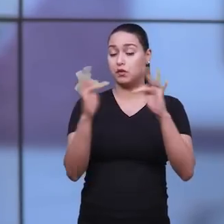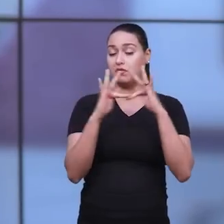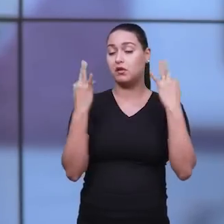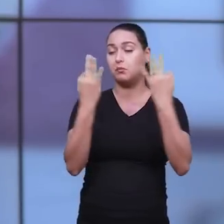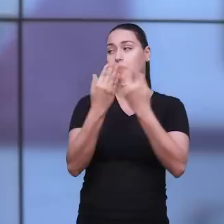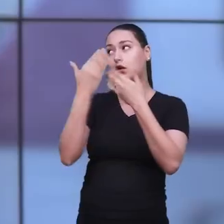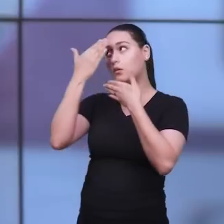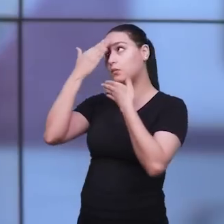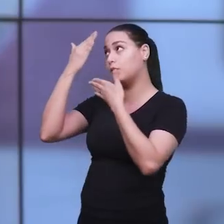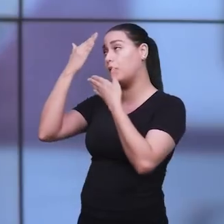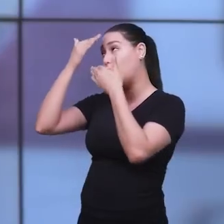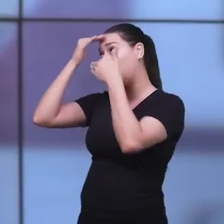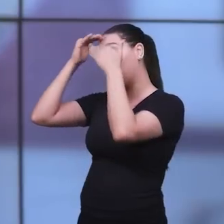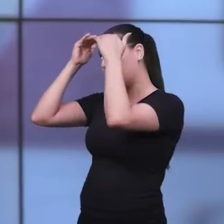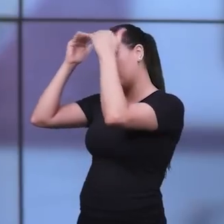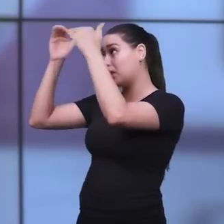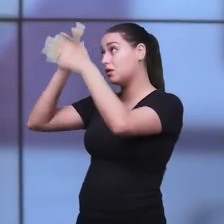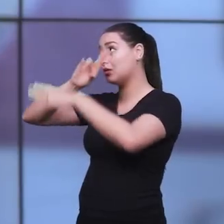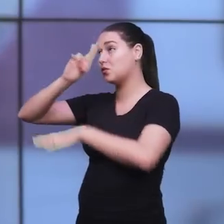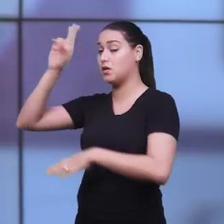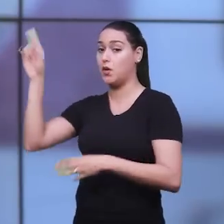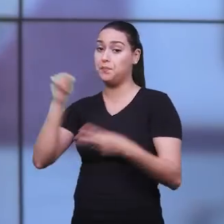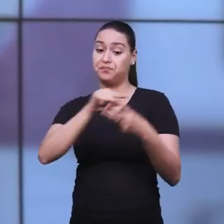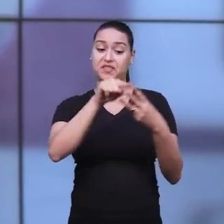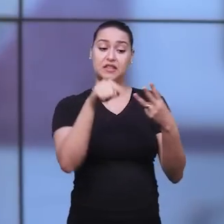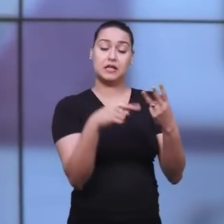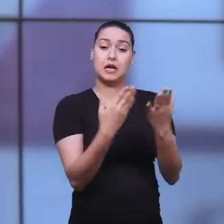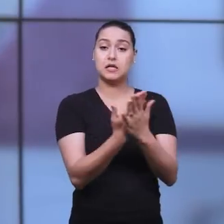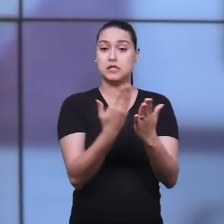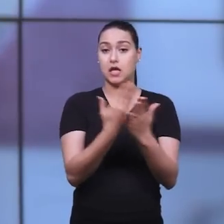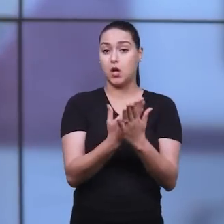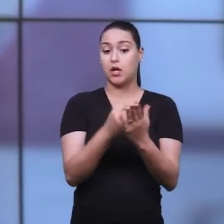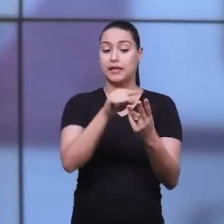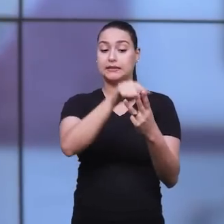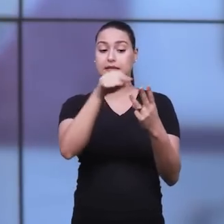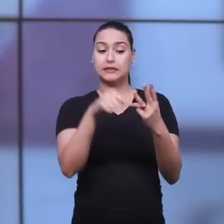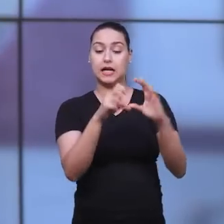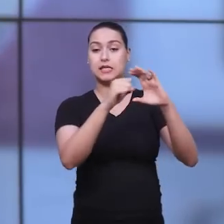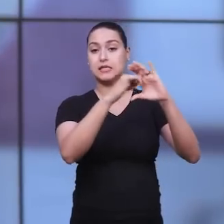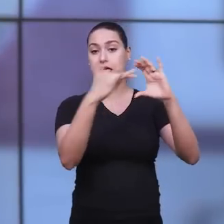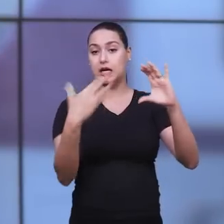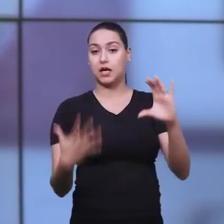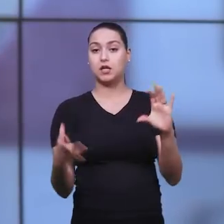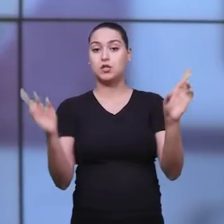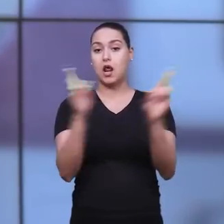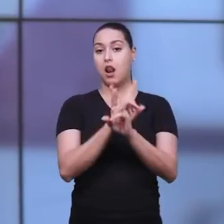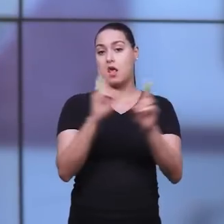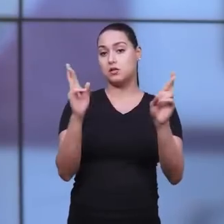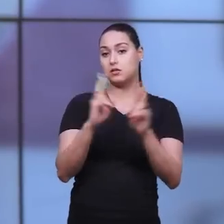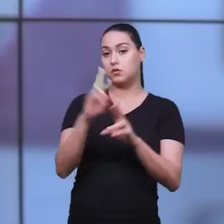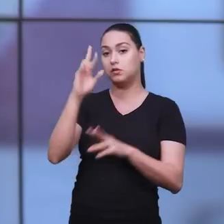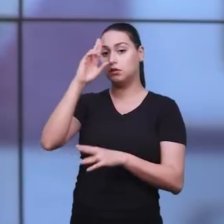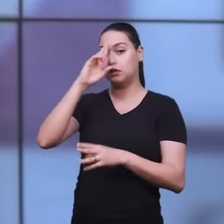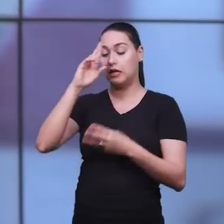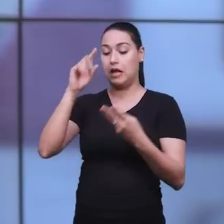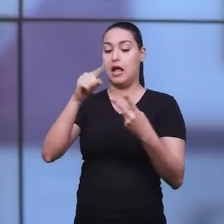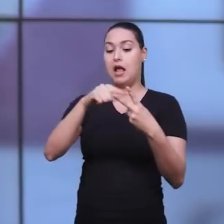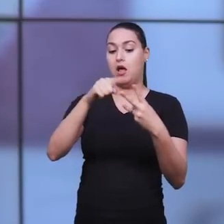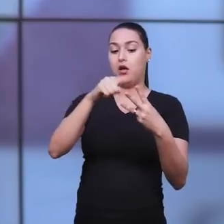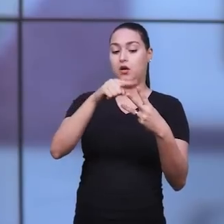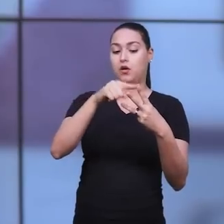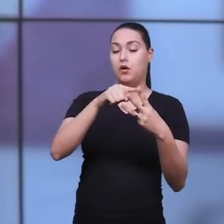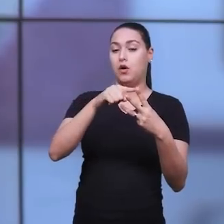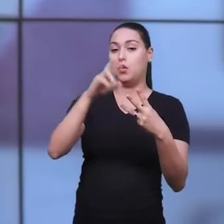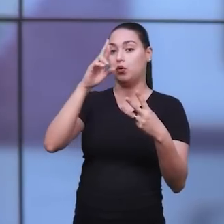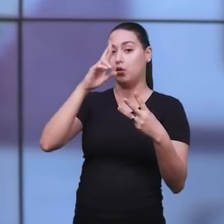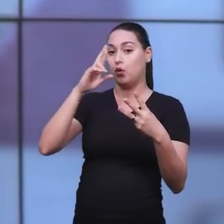era servir o Senhor. Em 3 aulas, nós vamos destacar 3 características que marcam a relação da Esther com o Senhor,